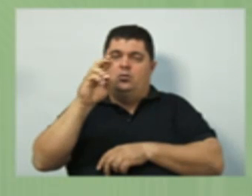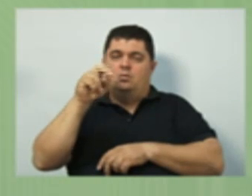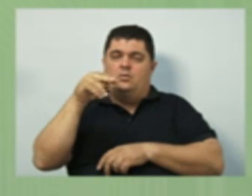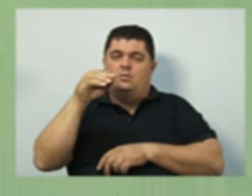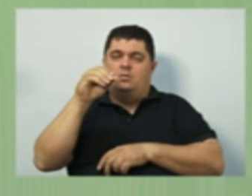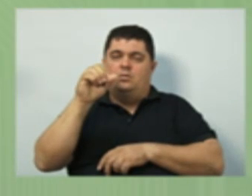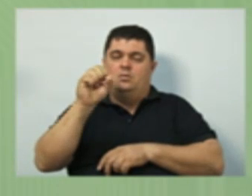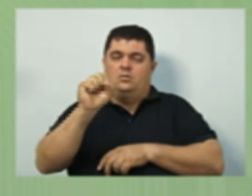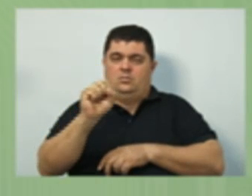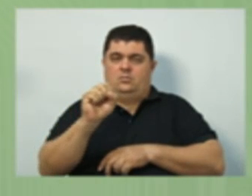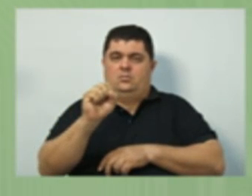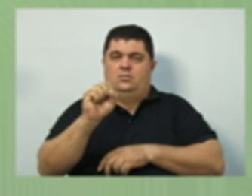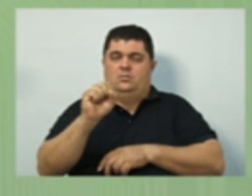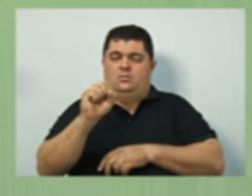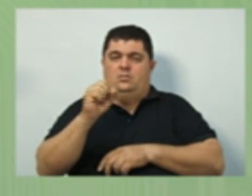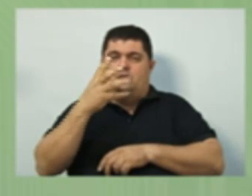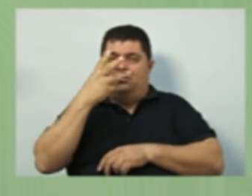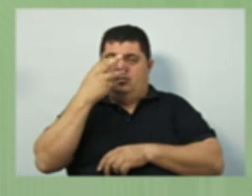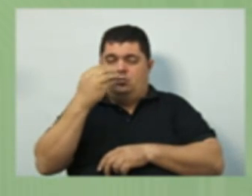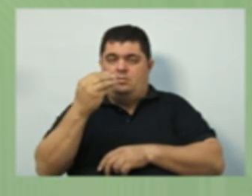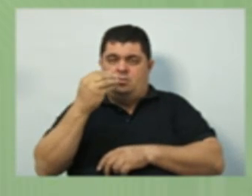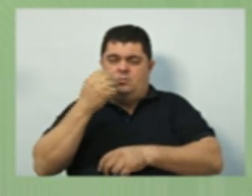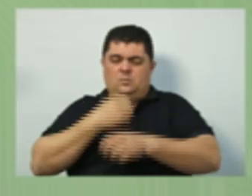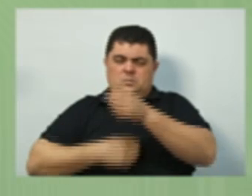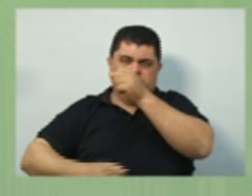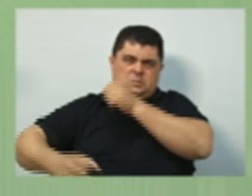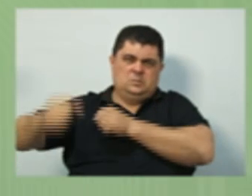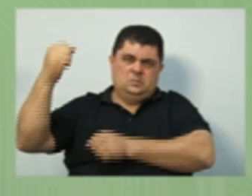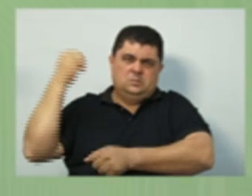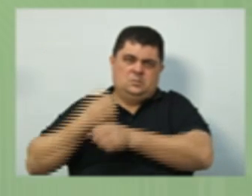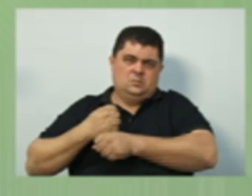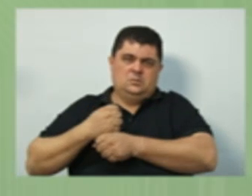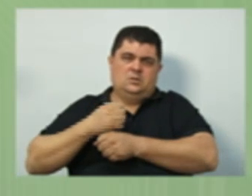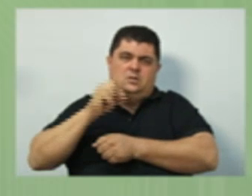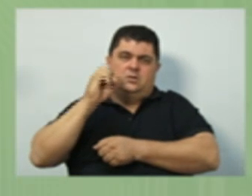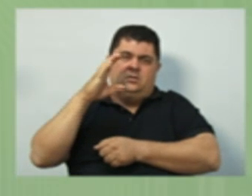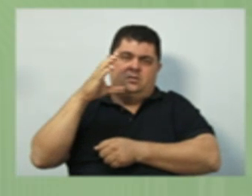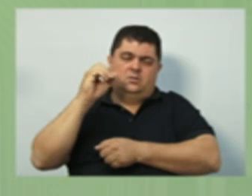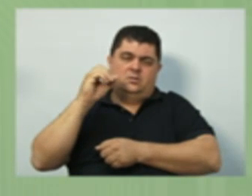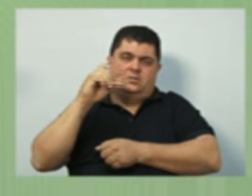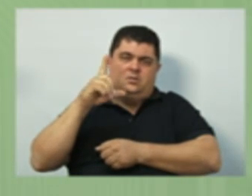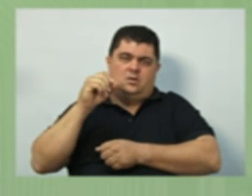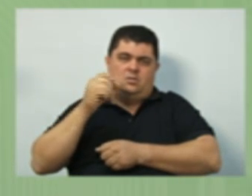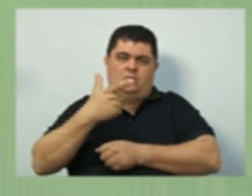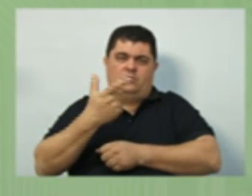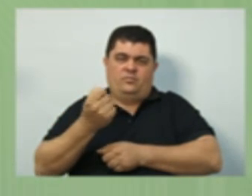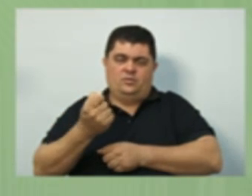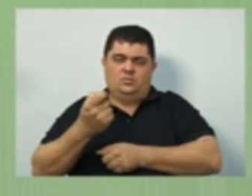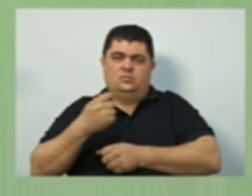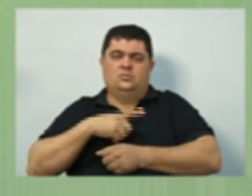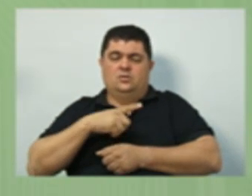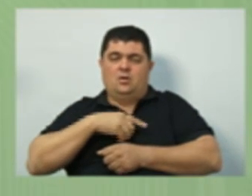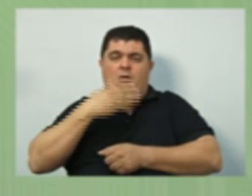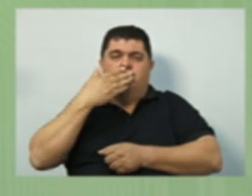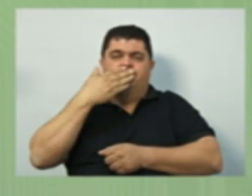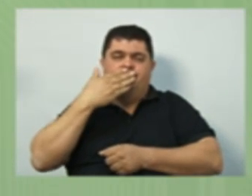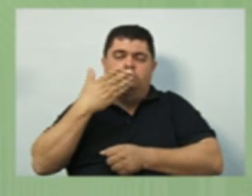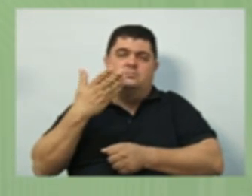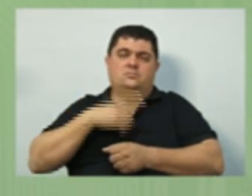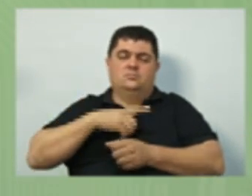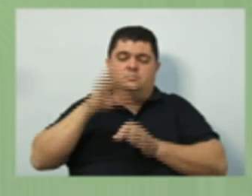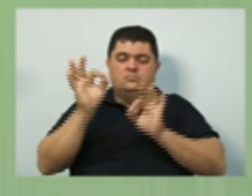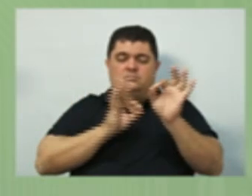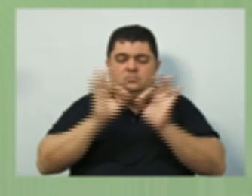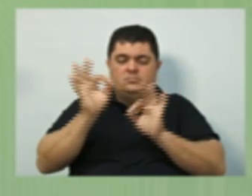Na imagem do início do século XX, identifica-se um modelo produtivo cuja forma de